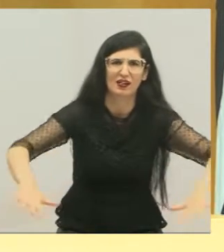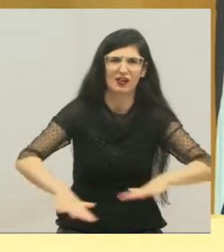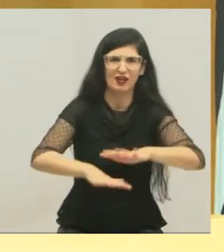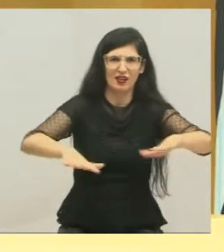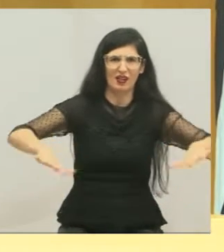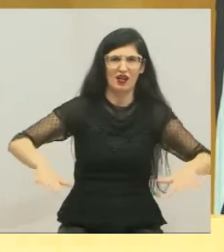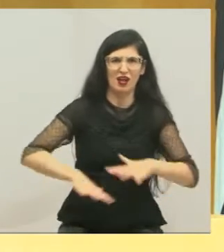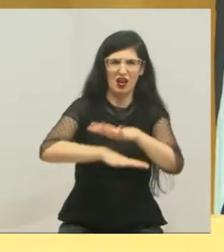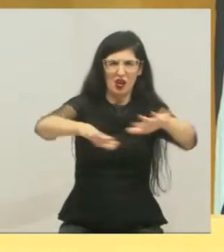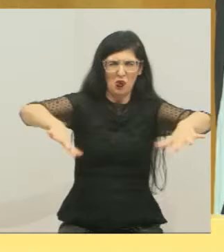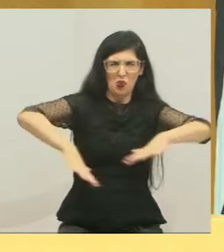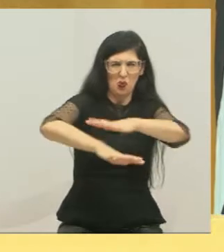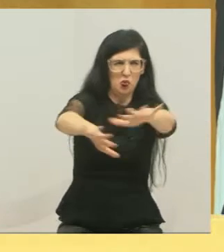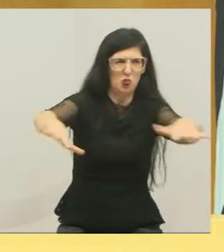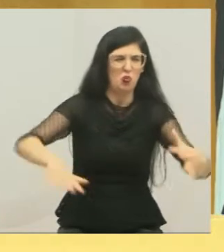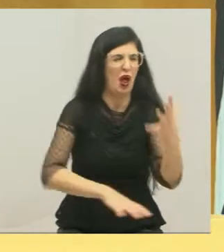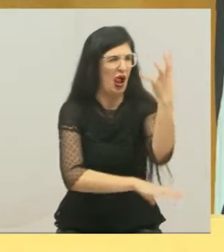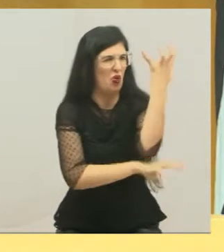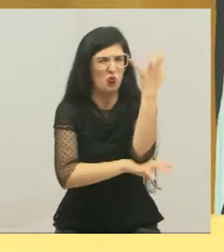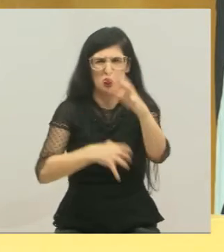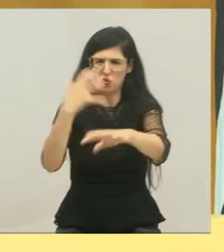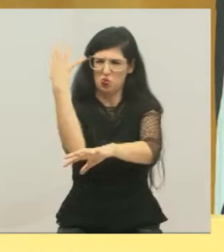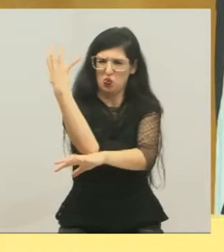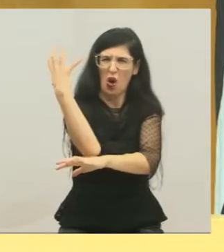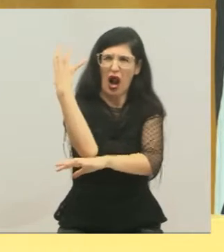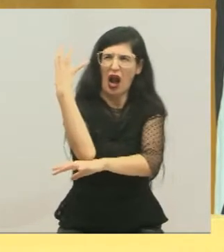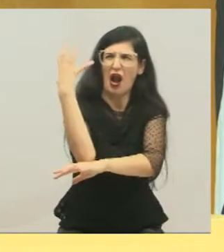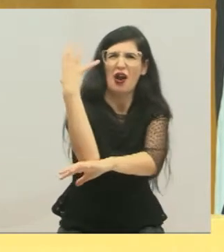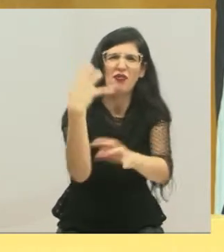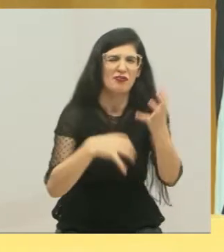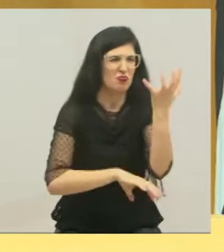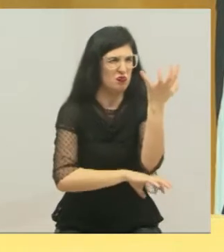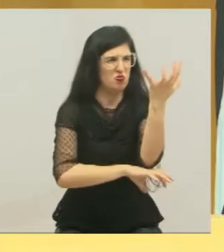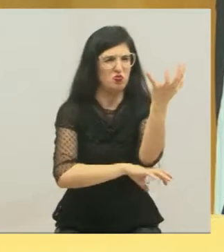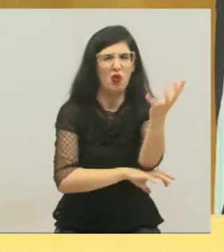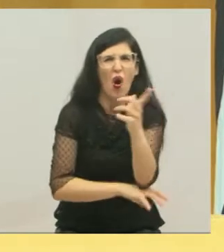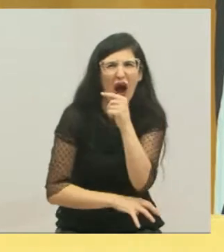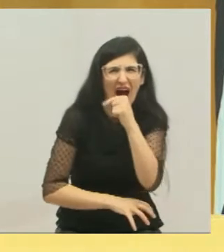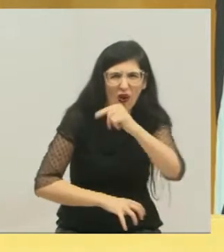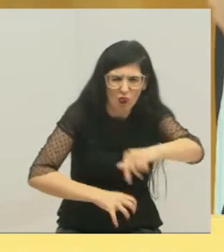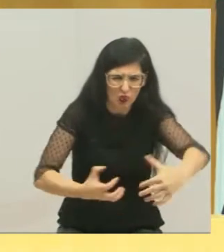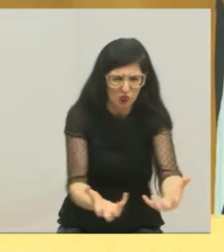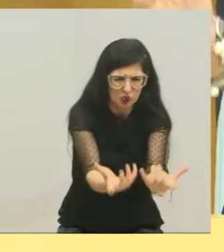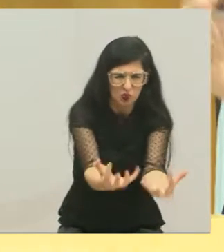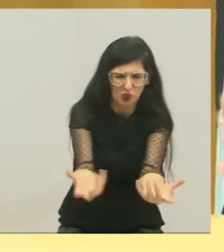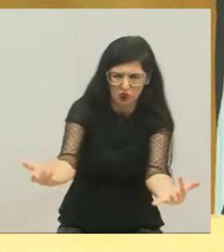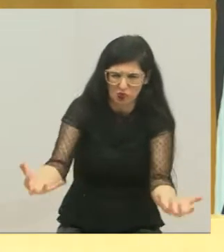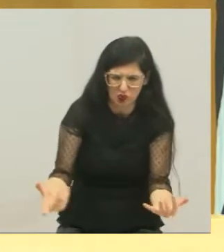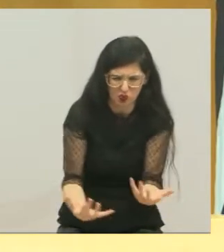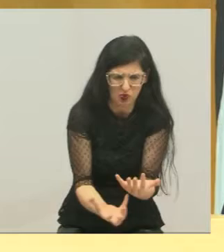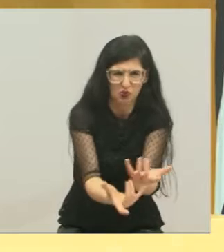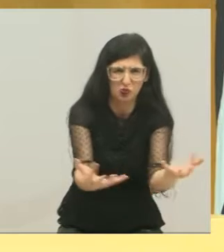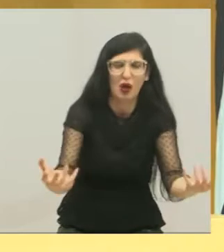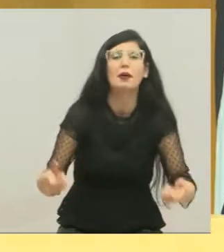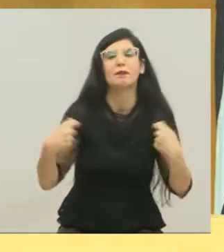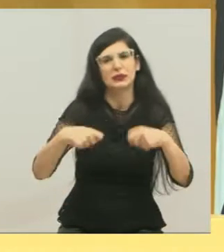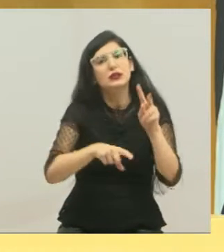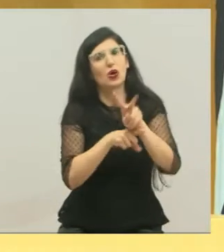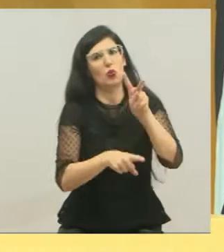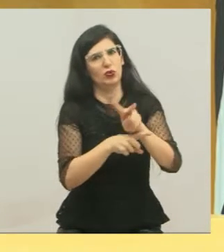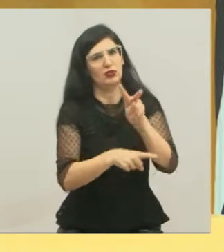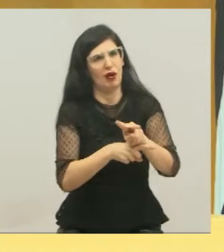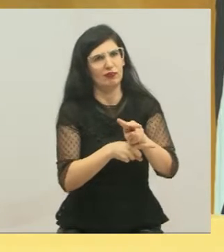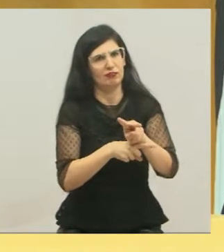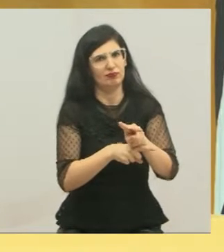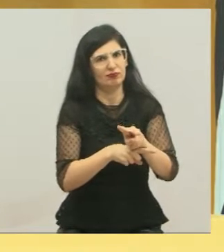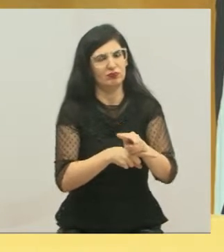não é minha evidência e infelizmente é só nisso nesse lado né que